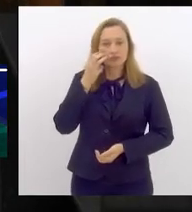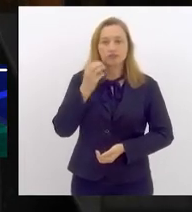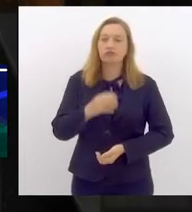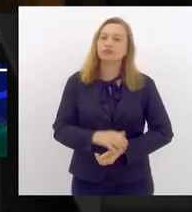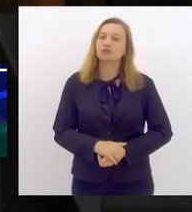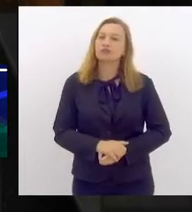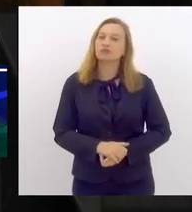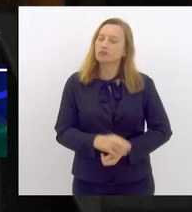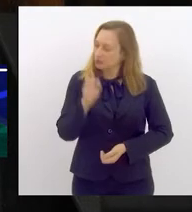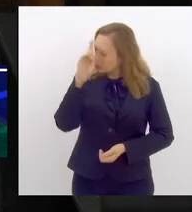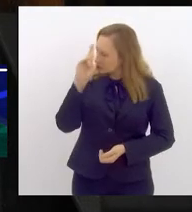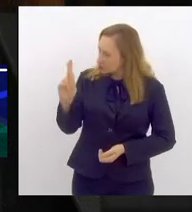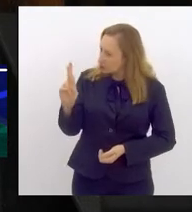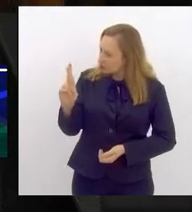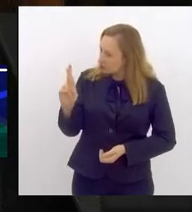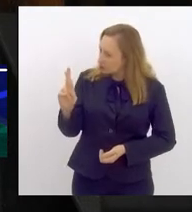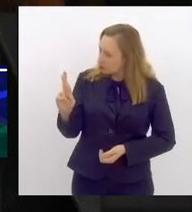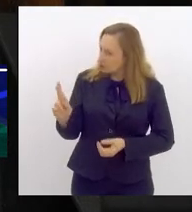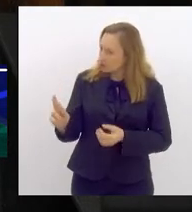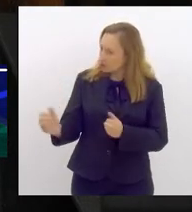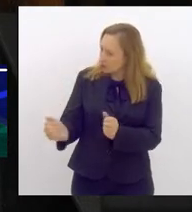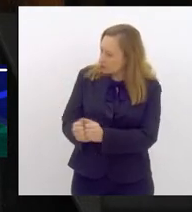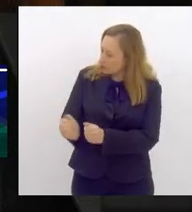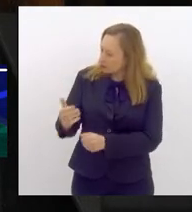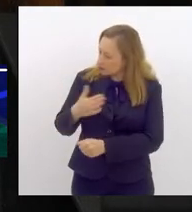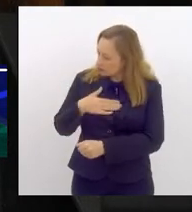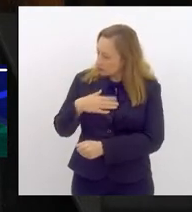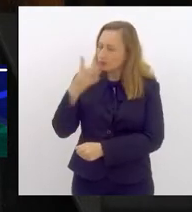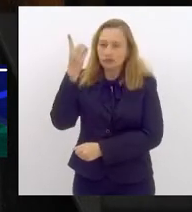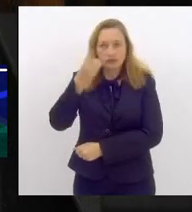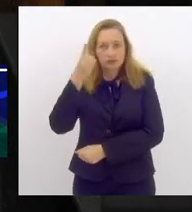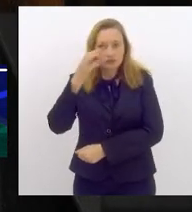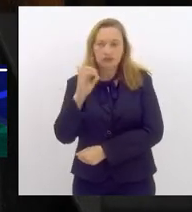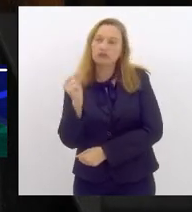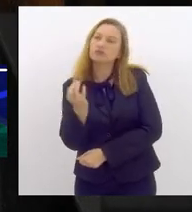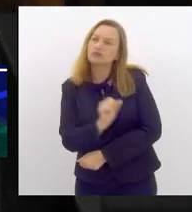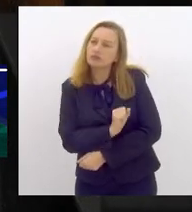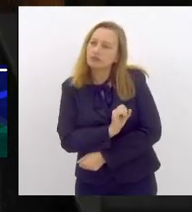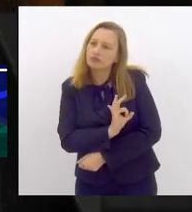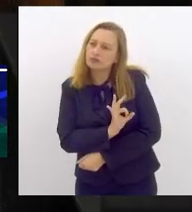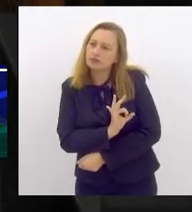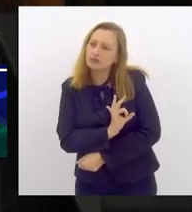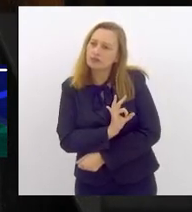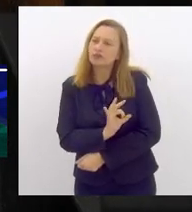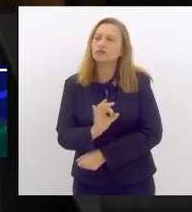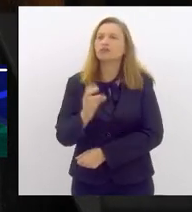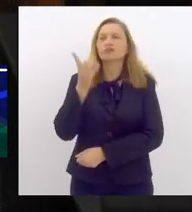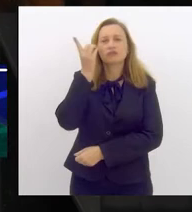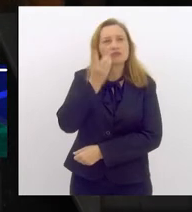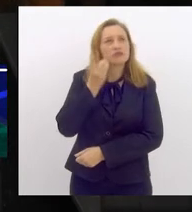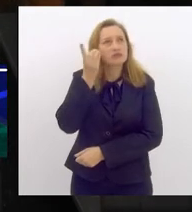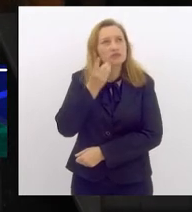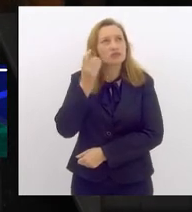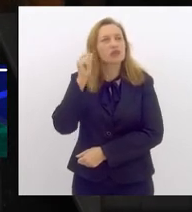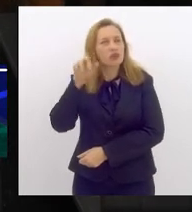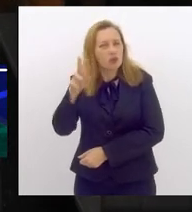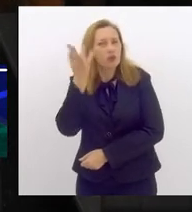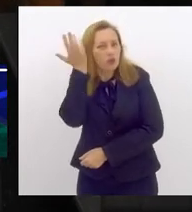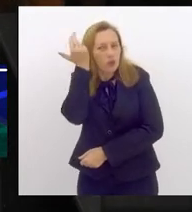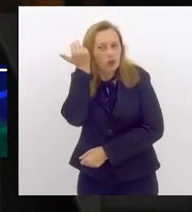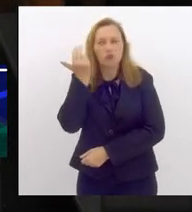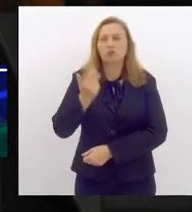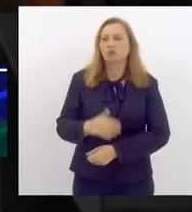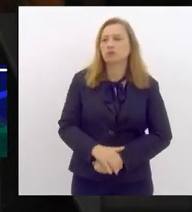o senhor é coautor comigo a deputada Martha Rocha Deputado Eliomar